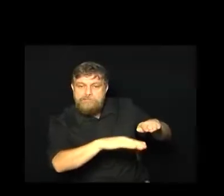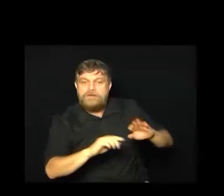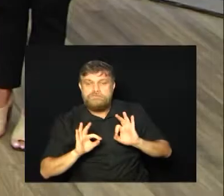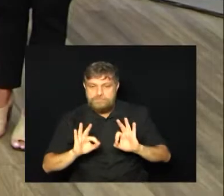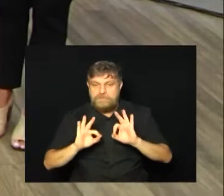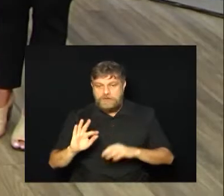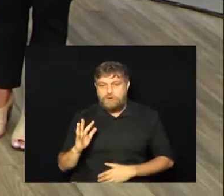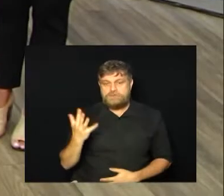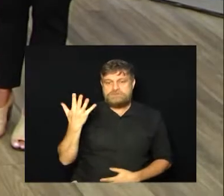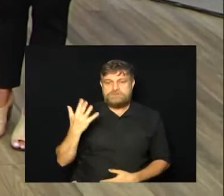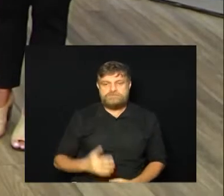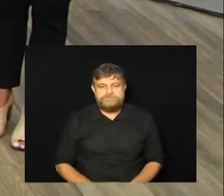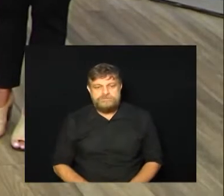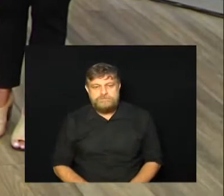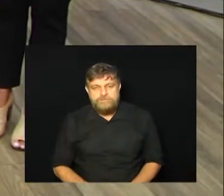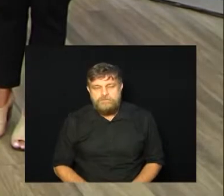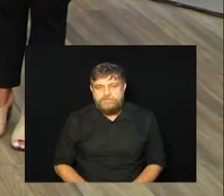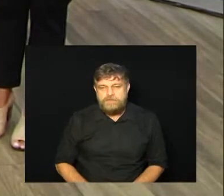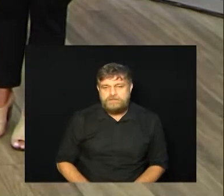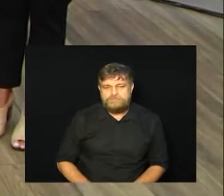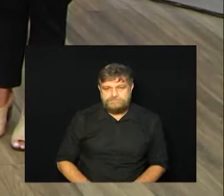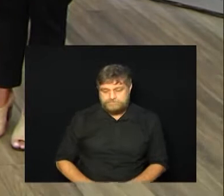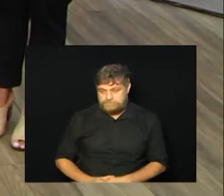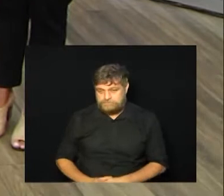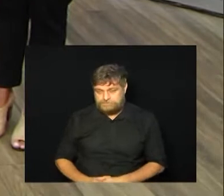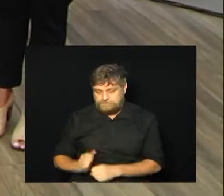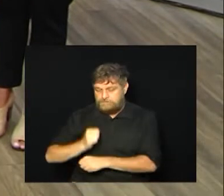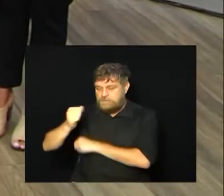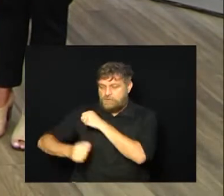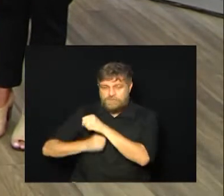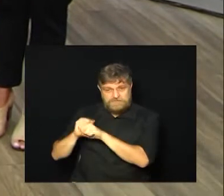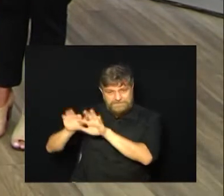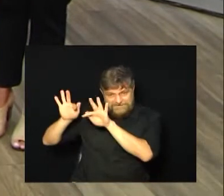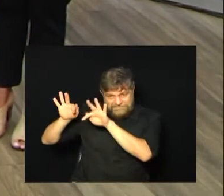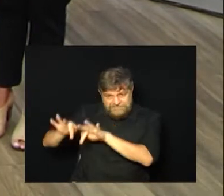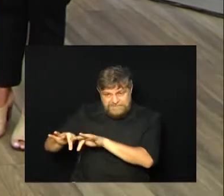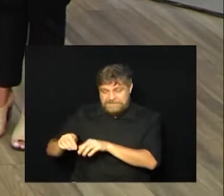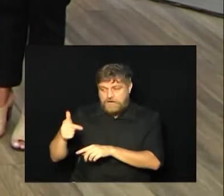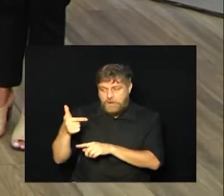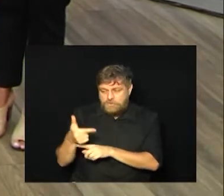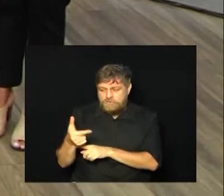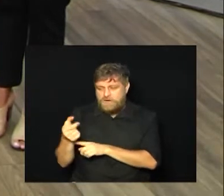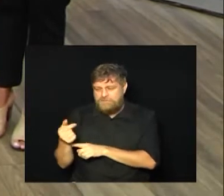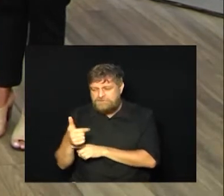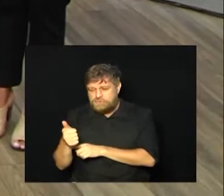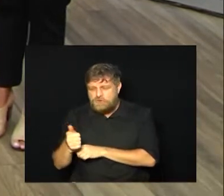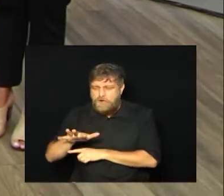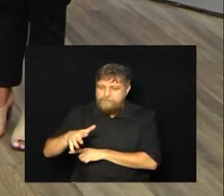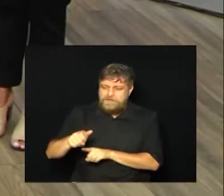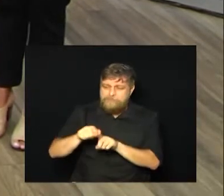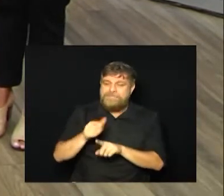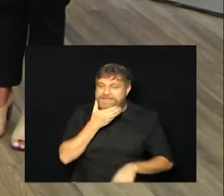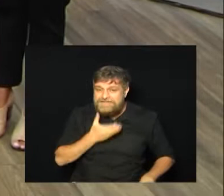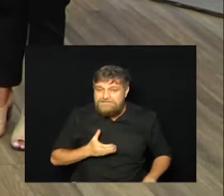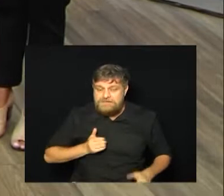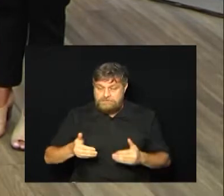realizado. Agora, Vivi, no finalzinho do ano de 2021, ali para dezembro, nós tivemos uma